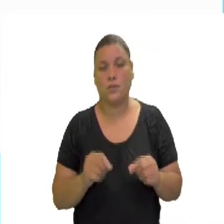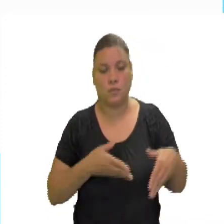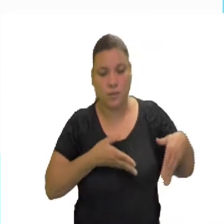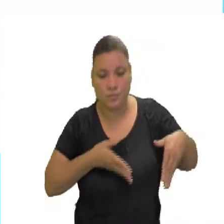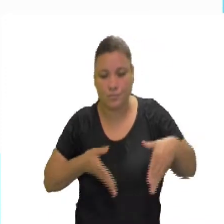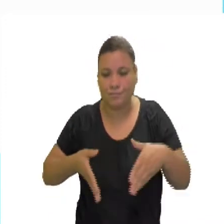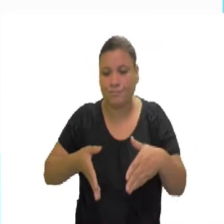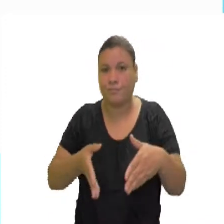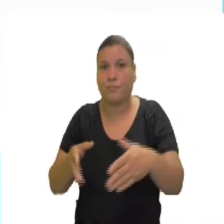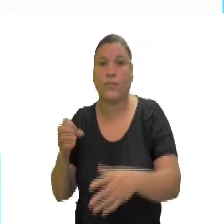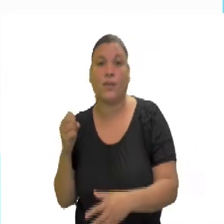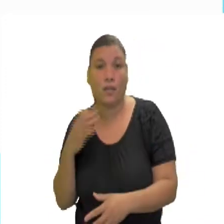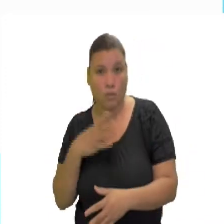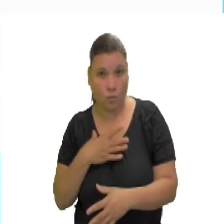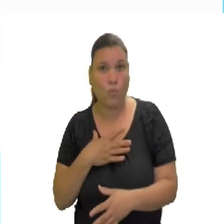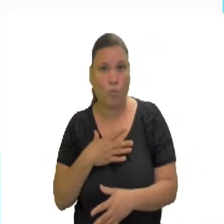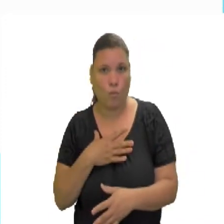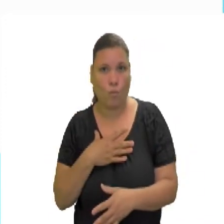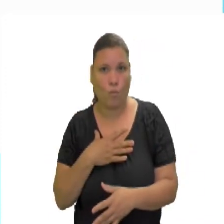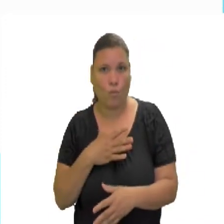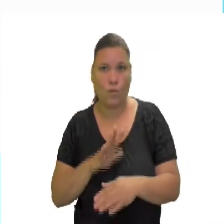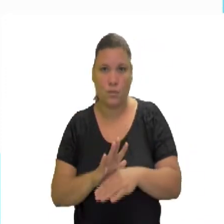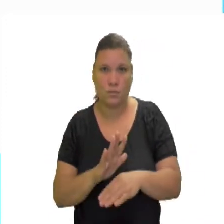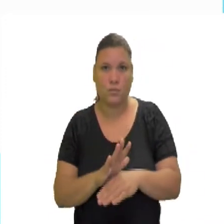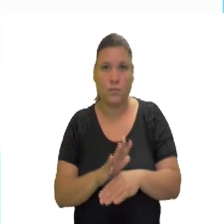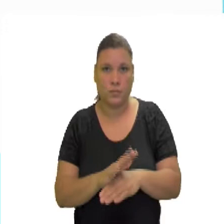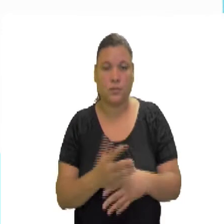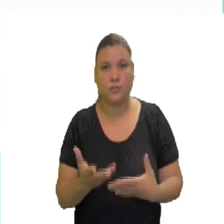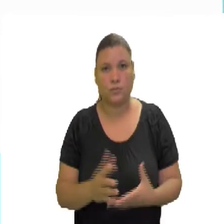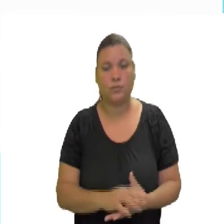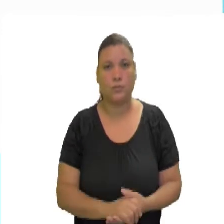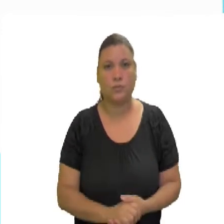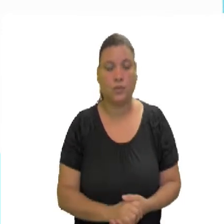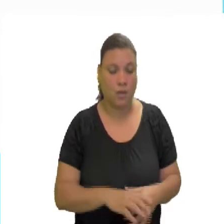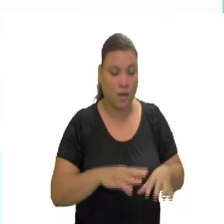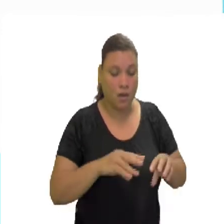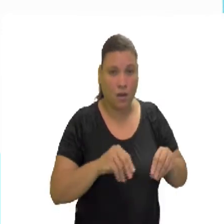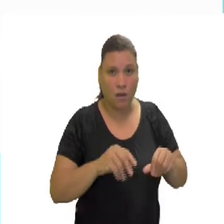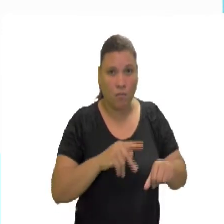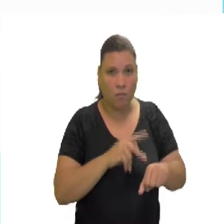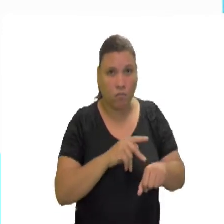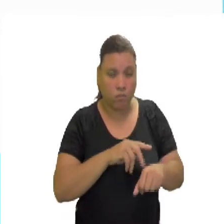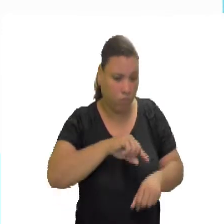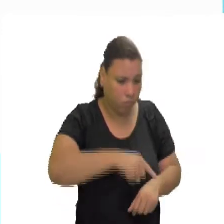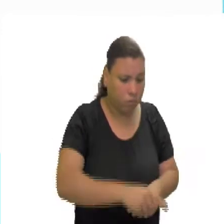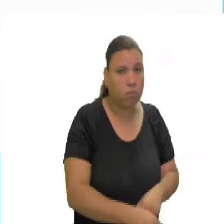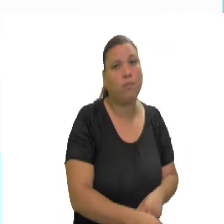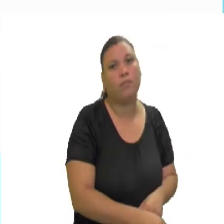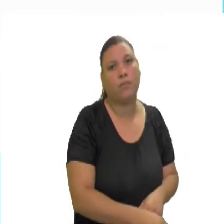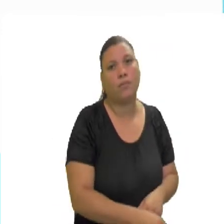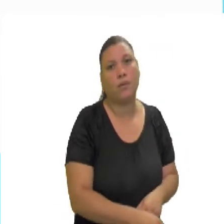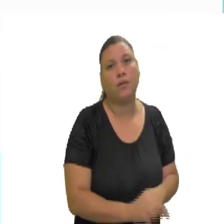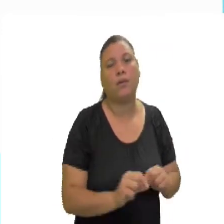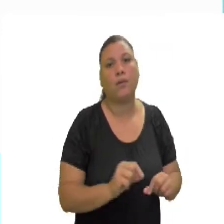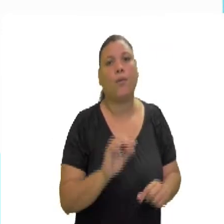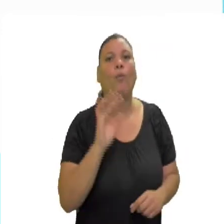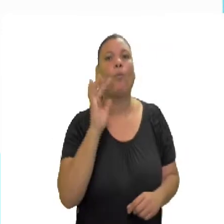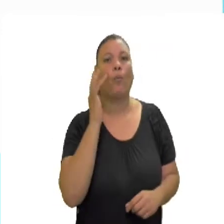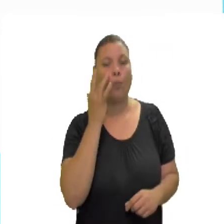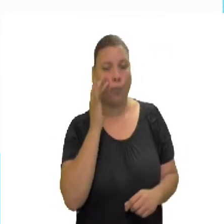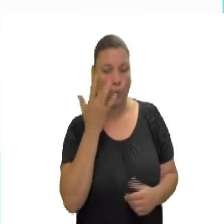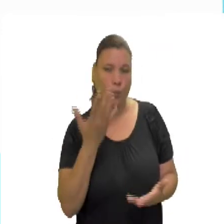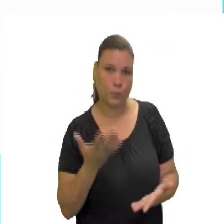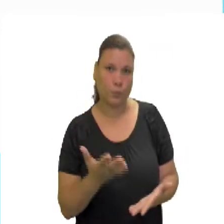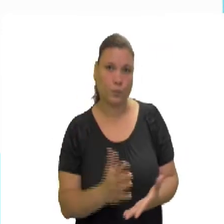mineração. O que acontecia? Se você passasse por outro caminho, se você tivesse passando